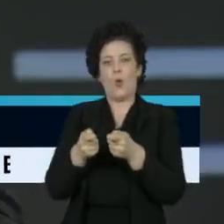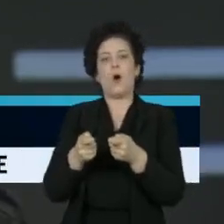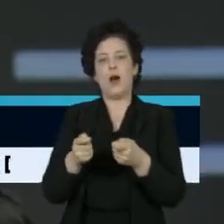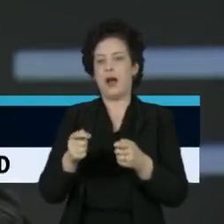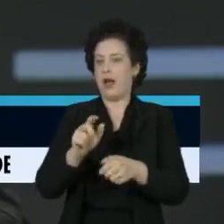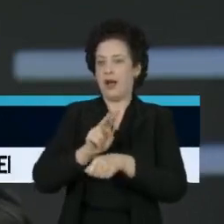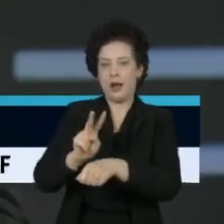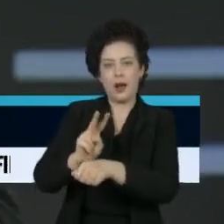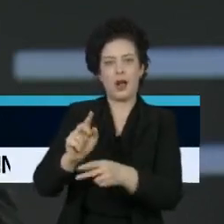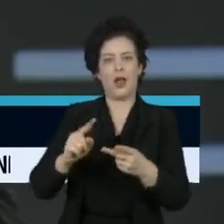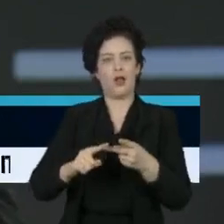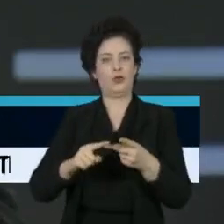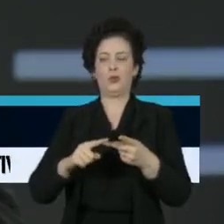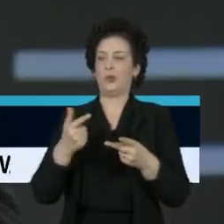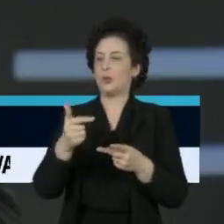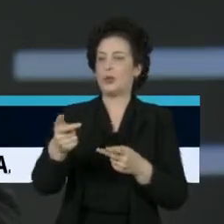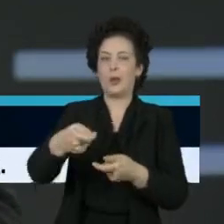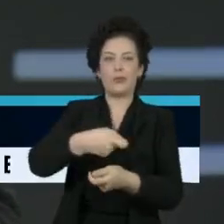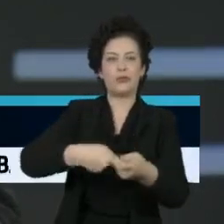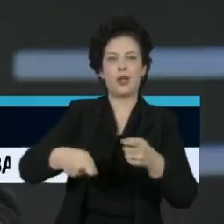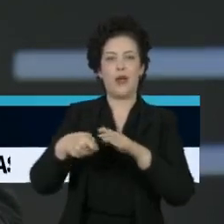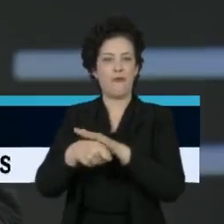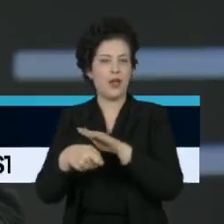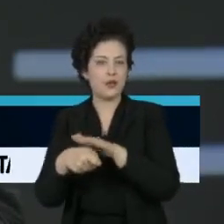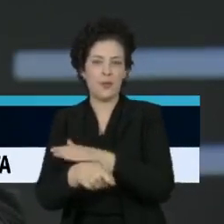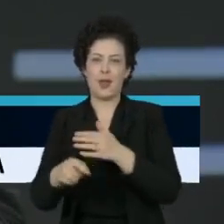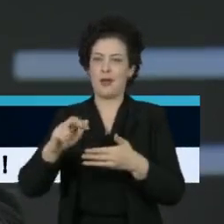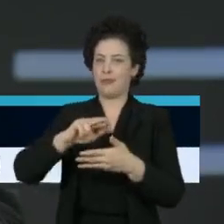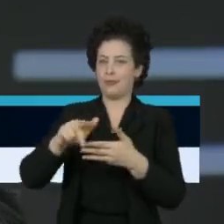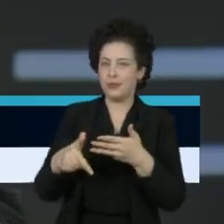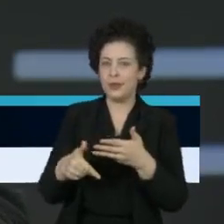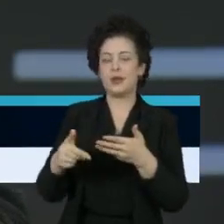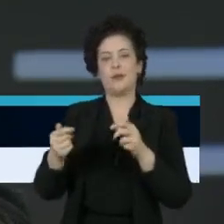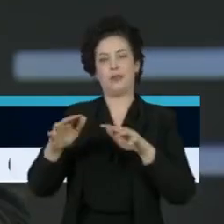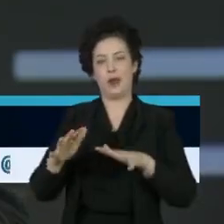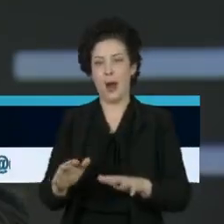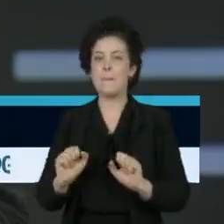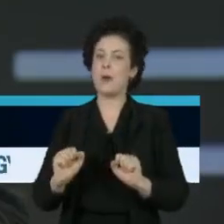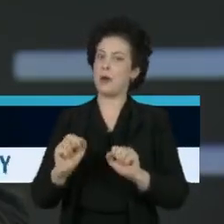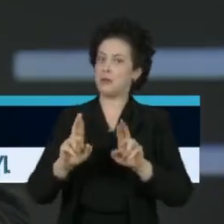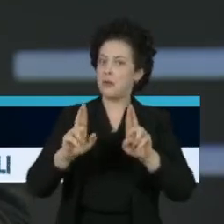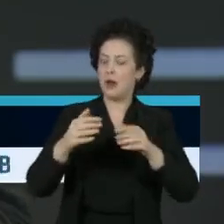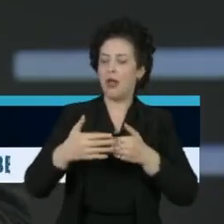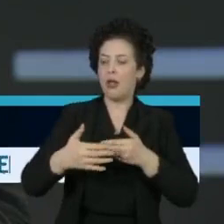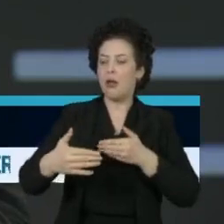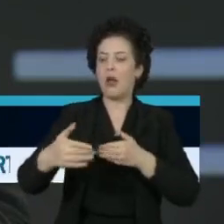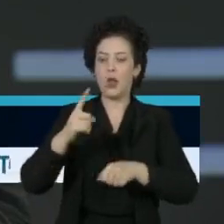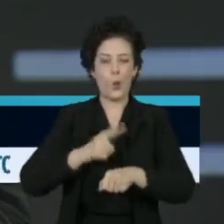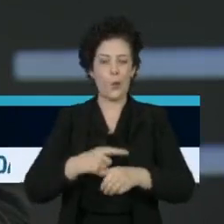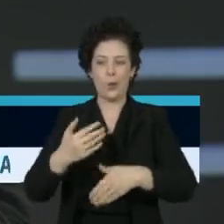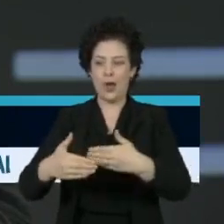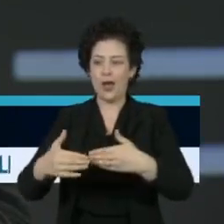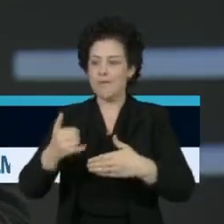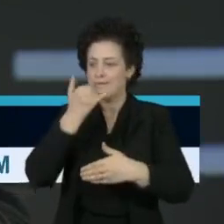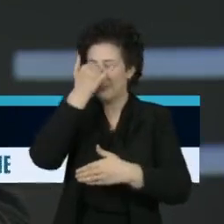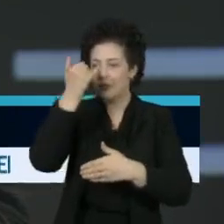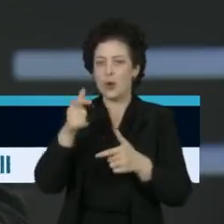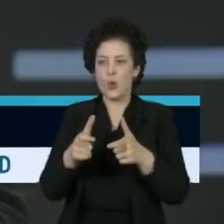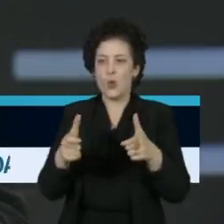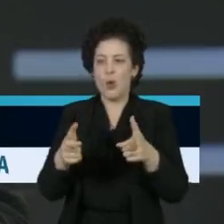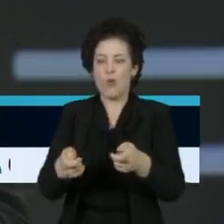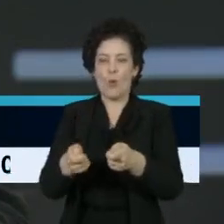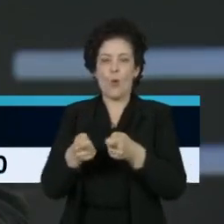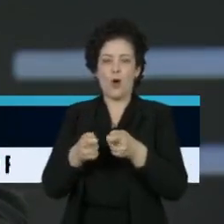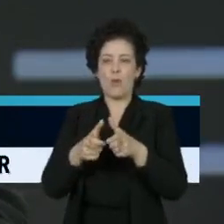contendo crédito acabam contendo investimentos então a gente pode esperar que isso em em algum momento chegue no